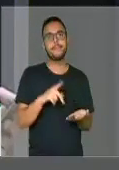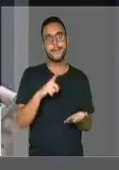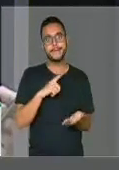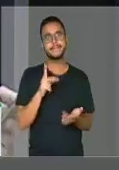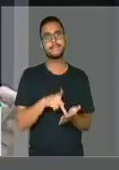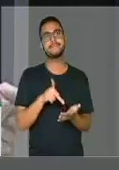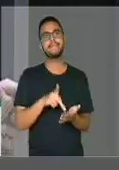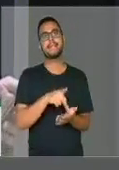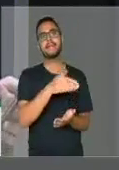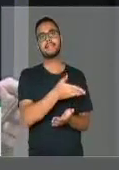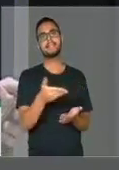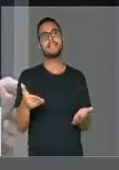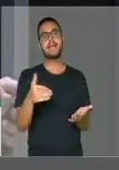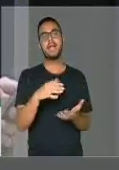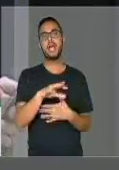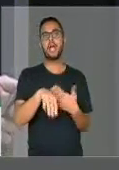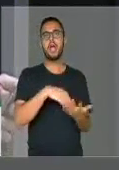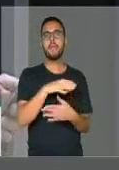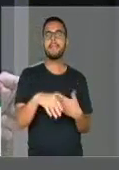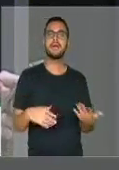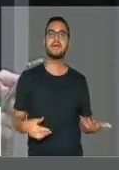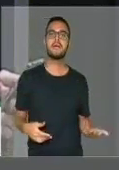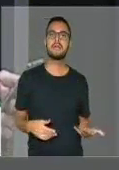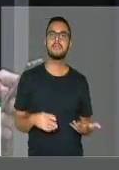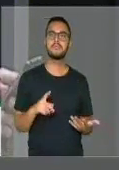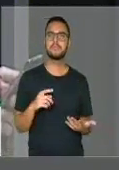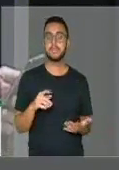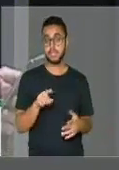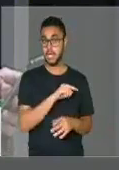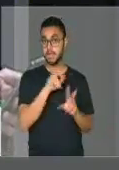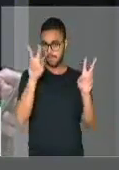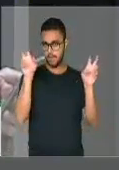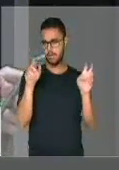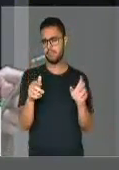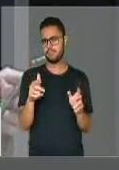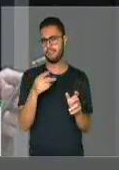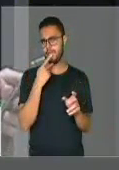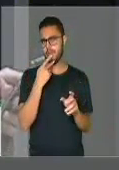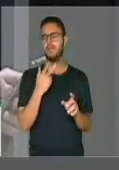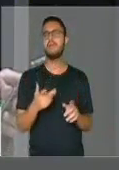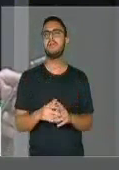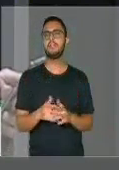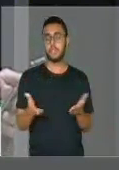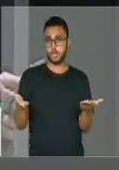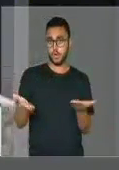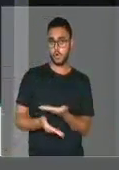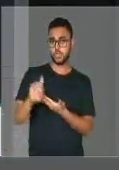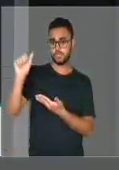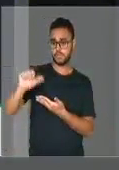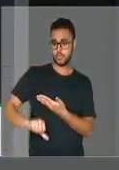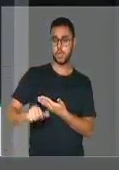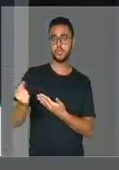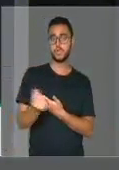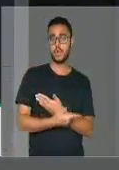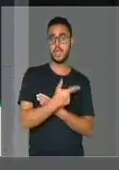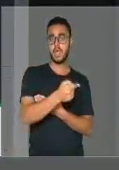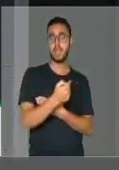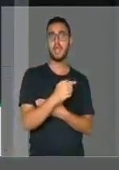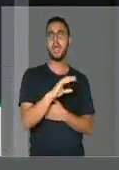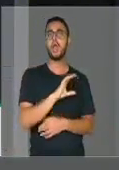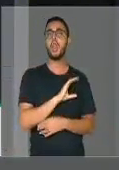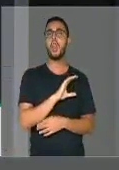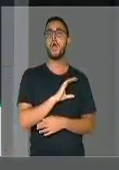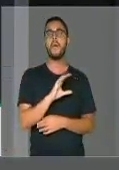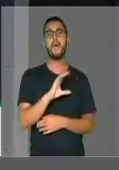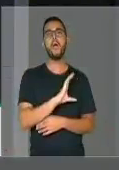E disse, entre outras coisas, o seguinte, aspas, estamos hoje muito pior que a Colômbia de Pablo Escobar. E